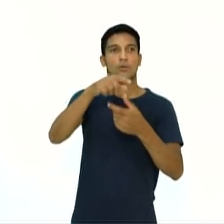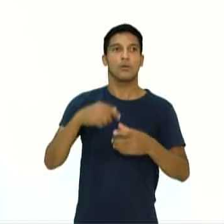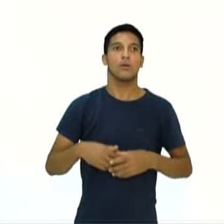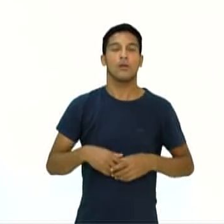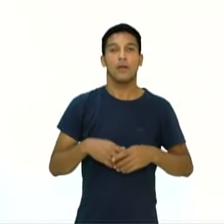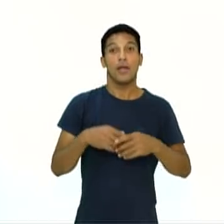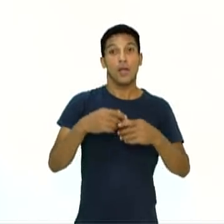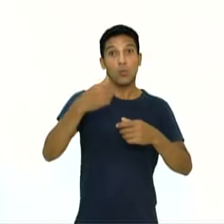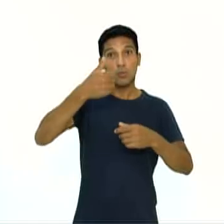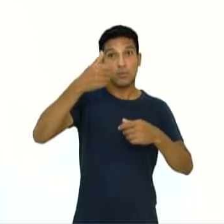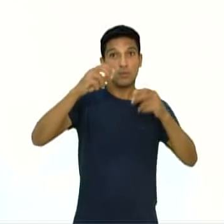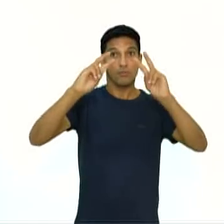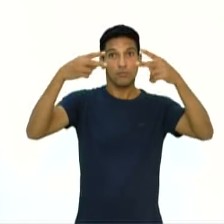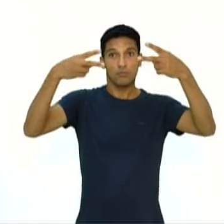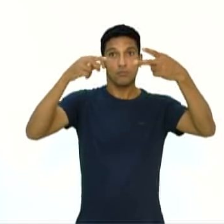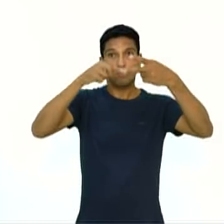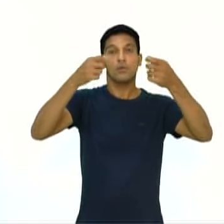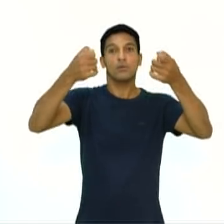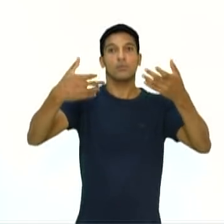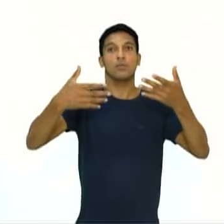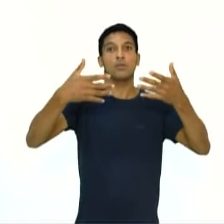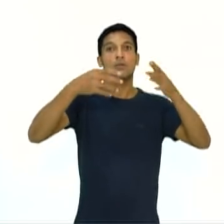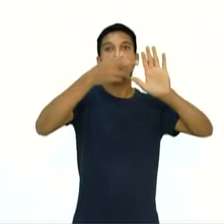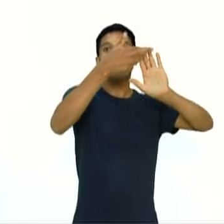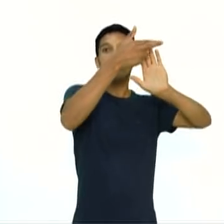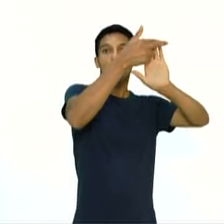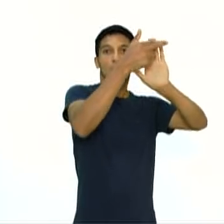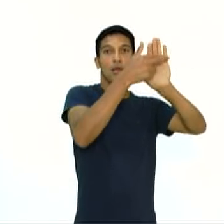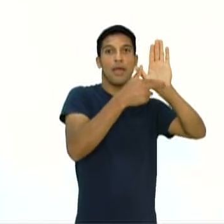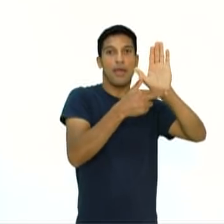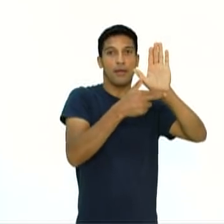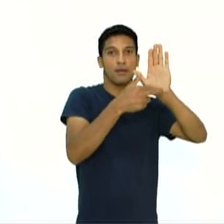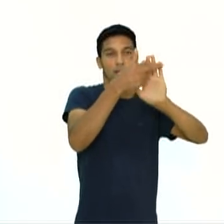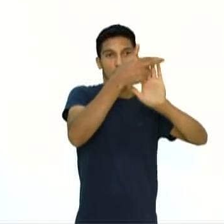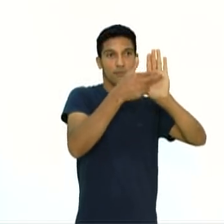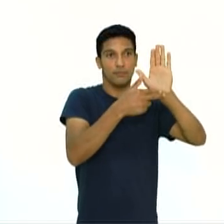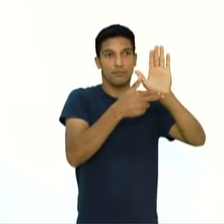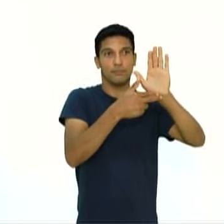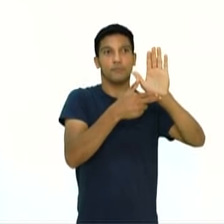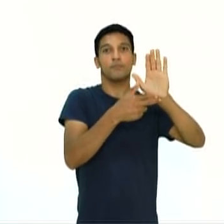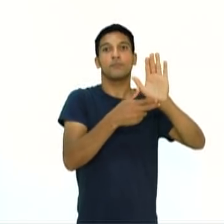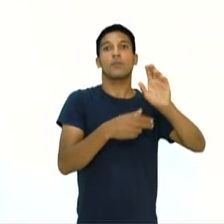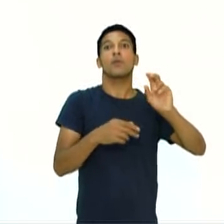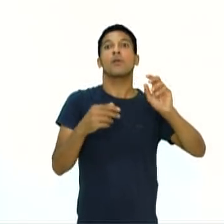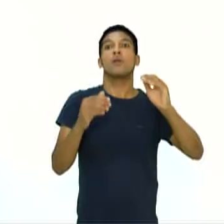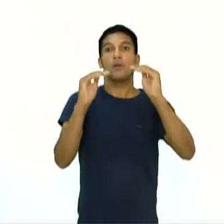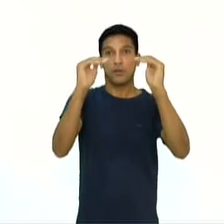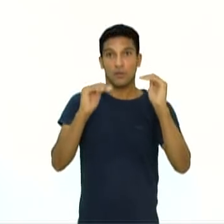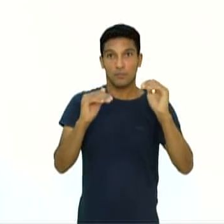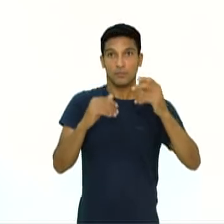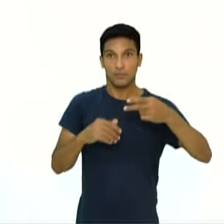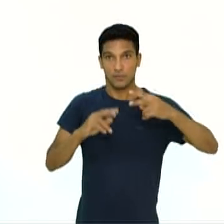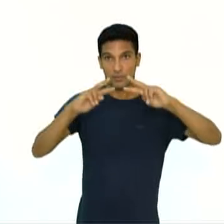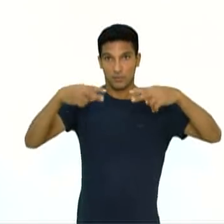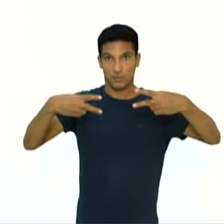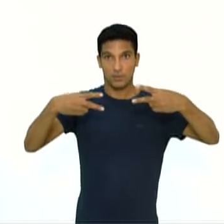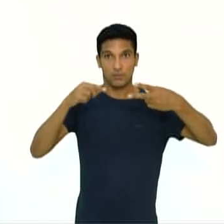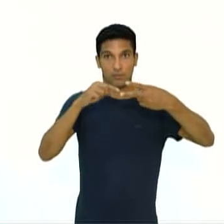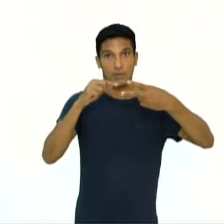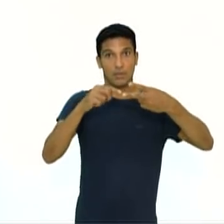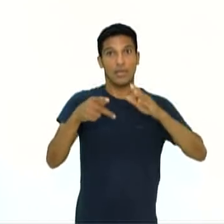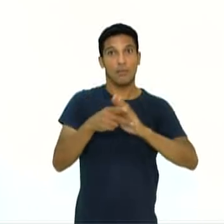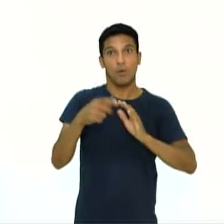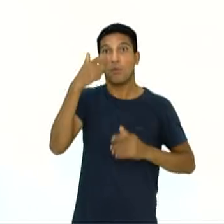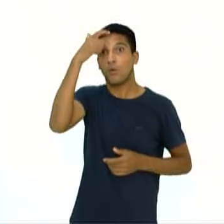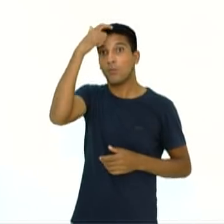das regras, como que acontecem as competições, tá? E o segundo é com um arqueiro